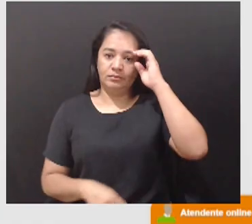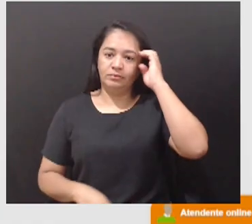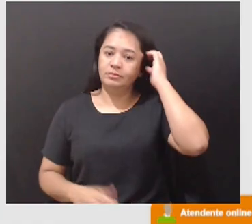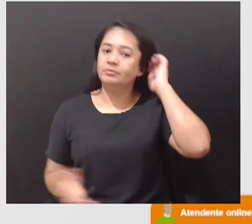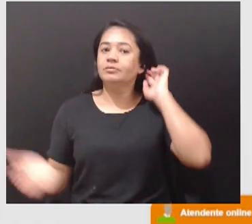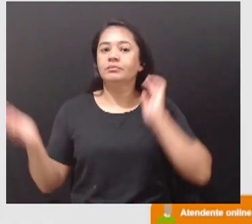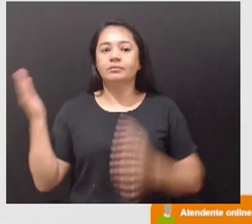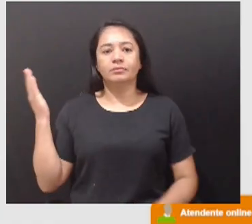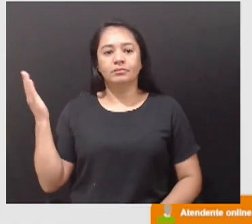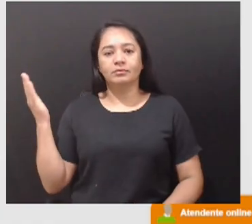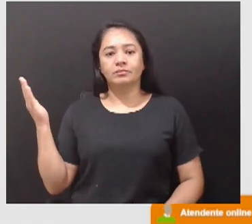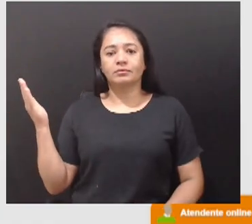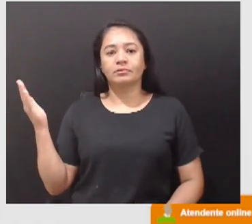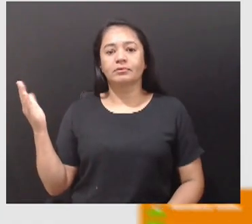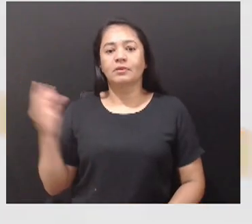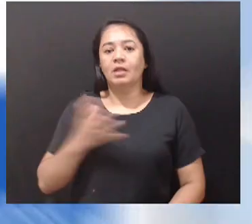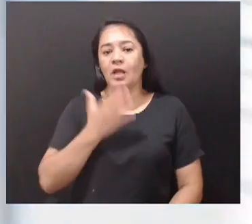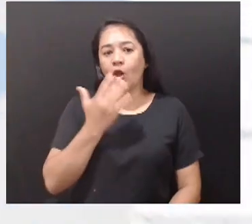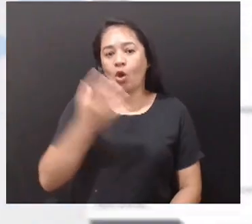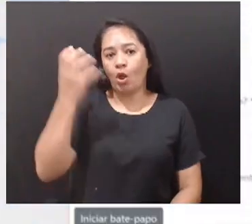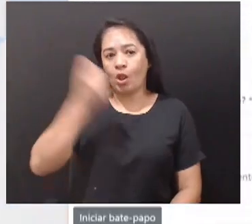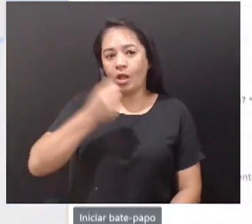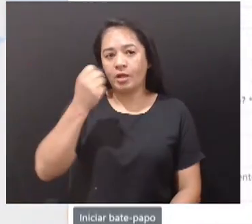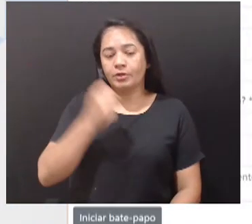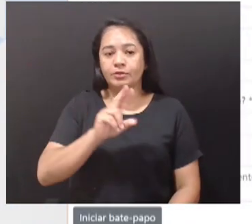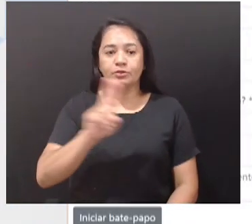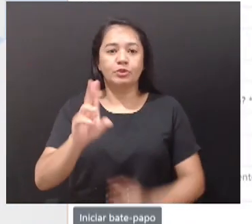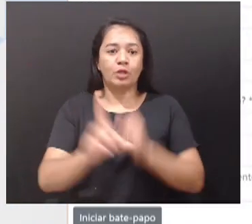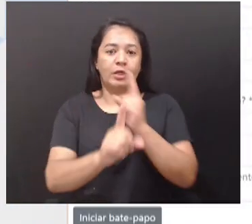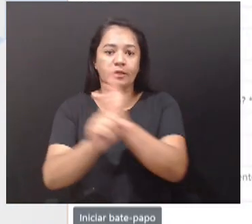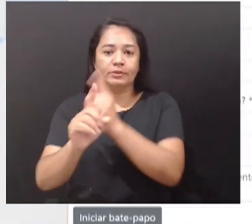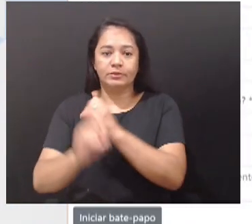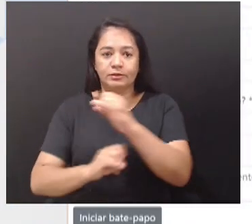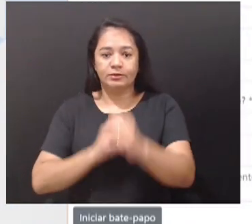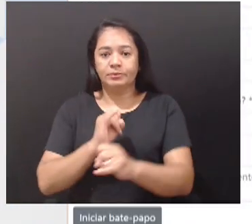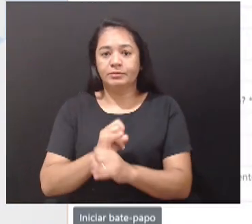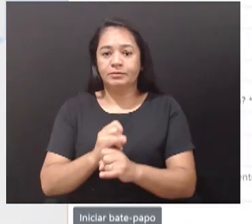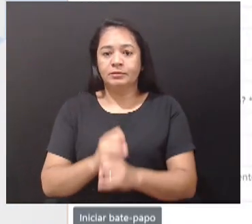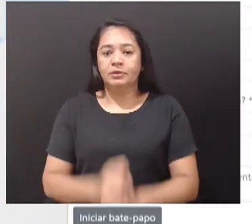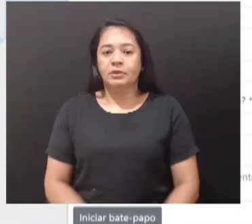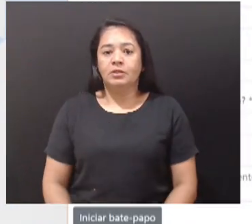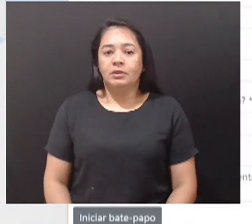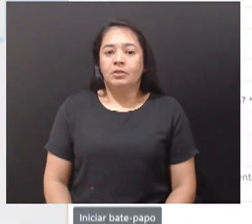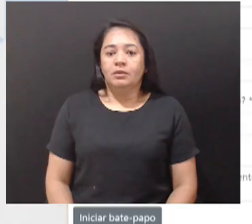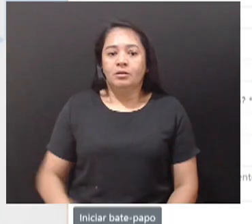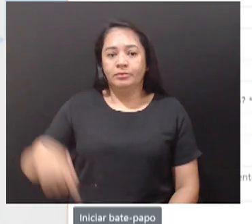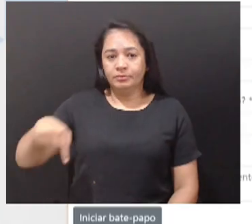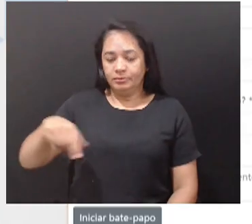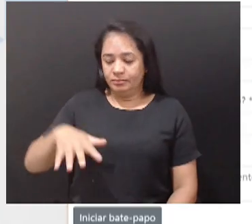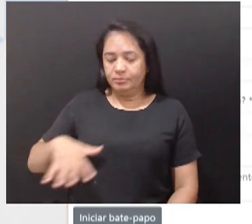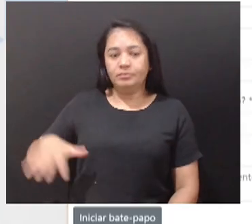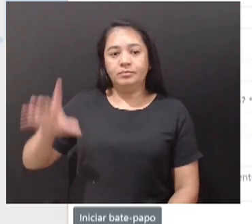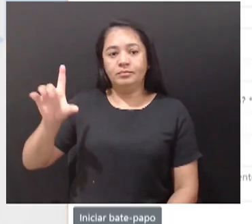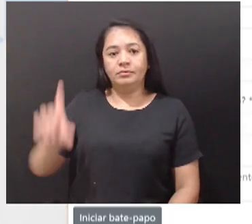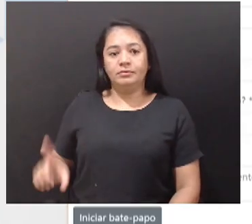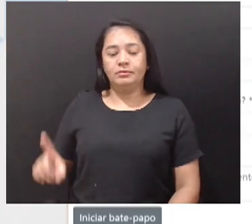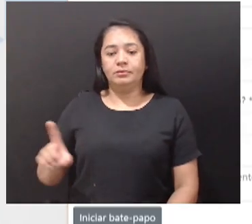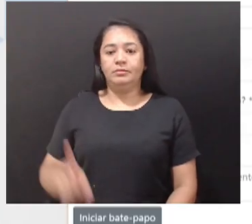está escrito Atendente Online, disposta no canto inferior direito da tela.